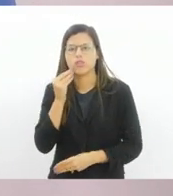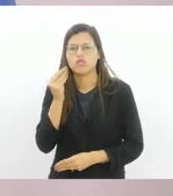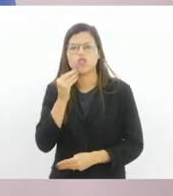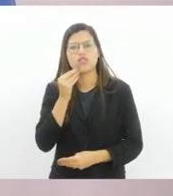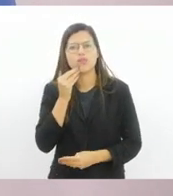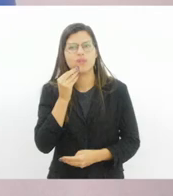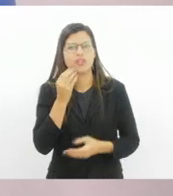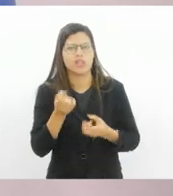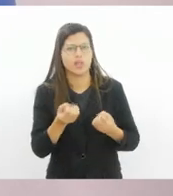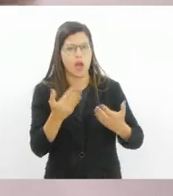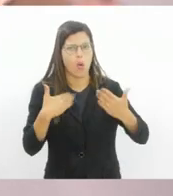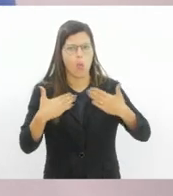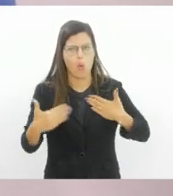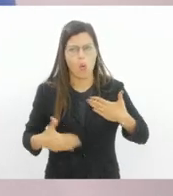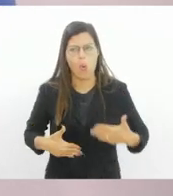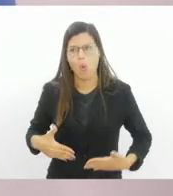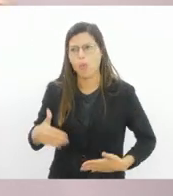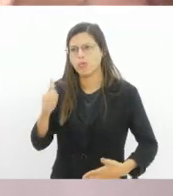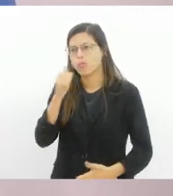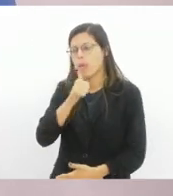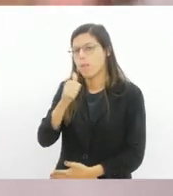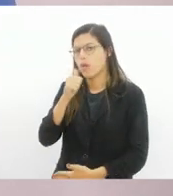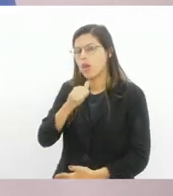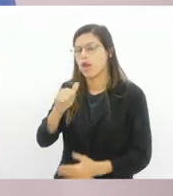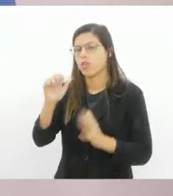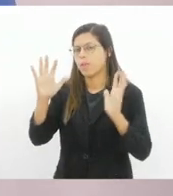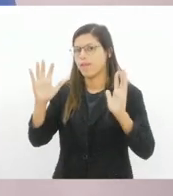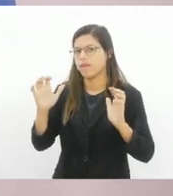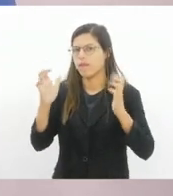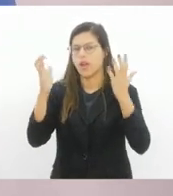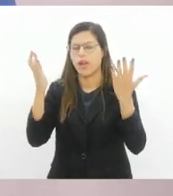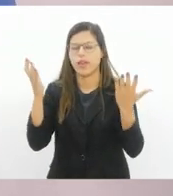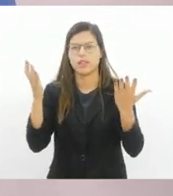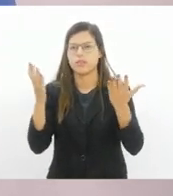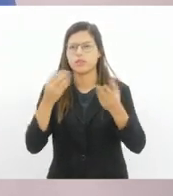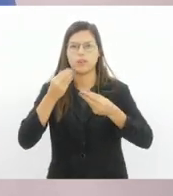mulheres, e aí a mulher numa boate, e o quanto que a gente